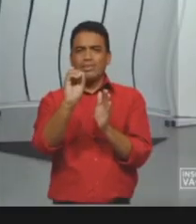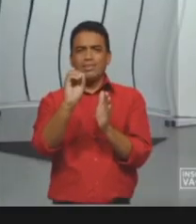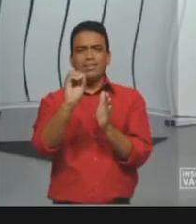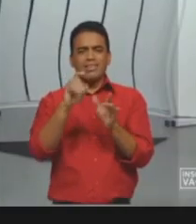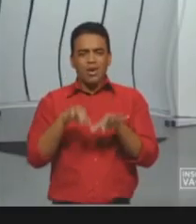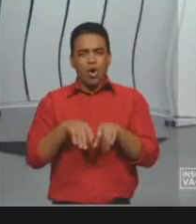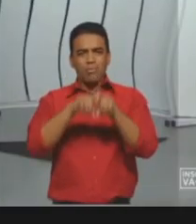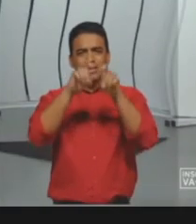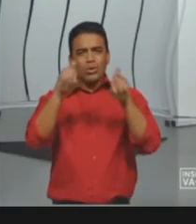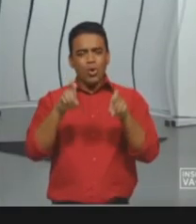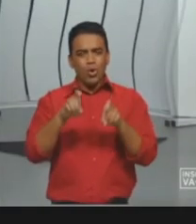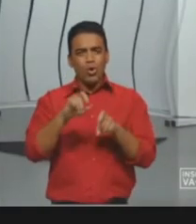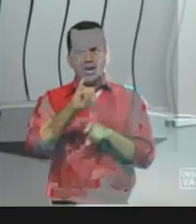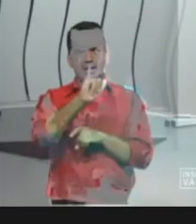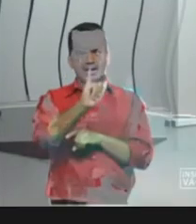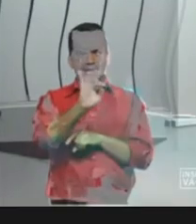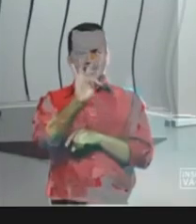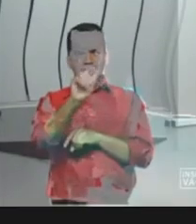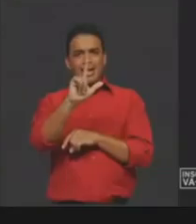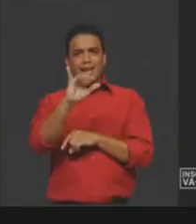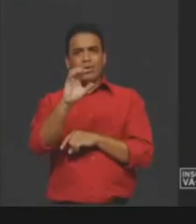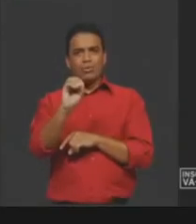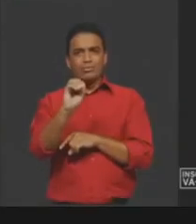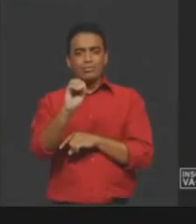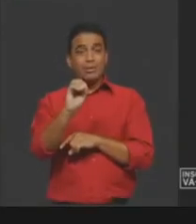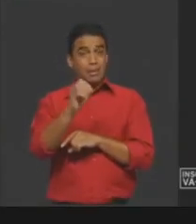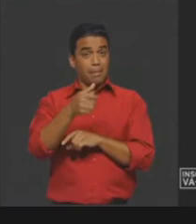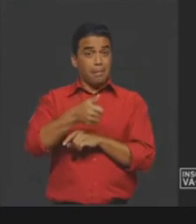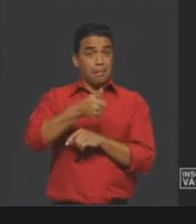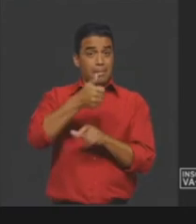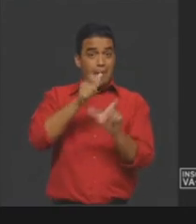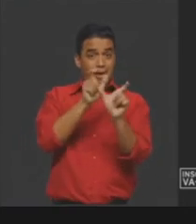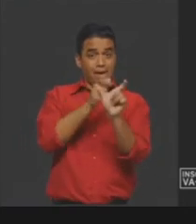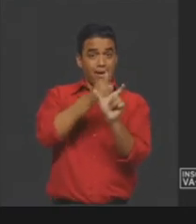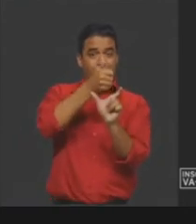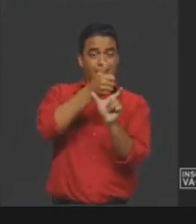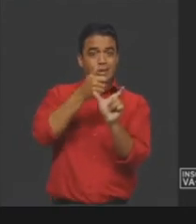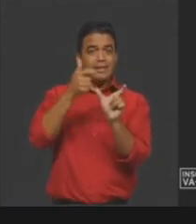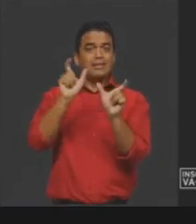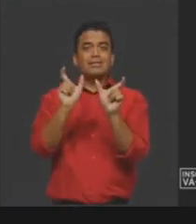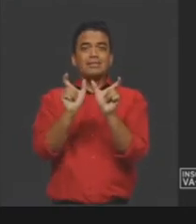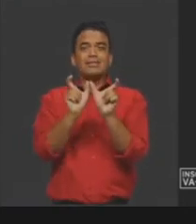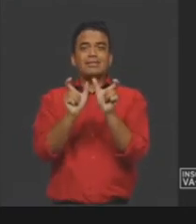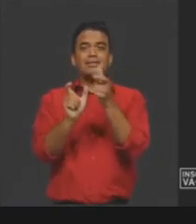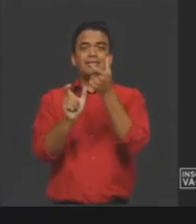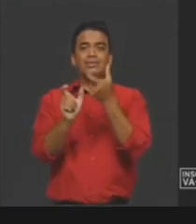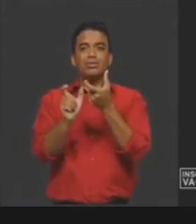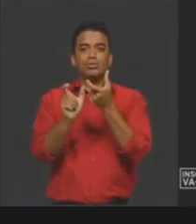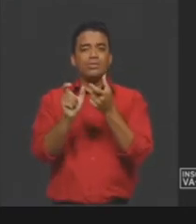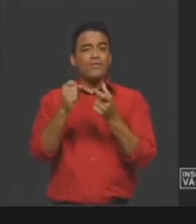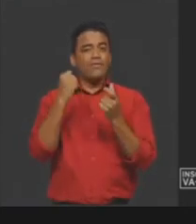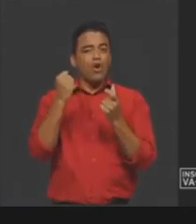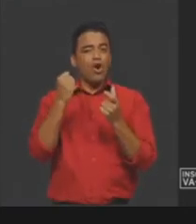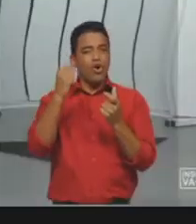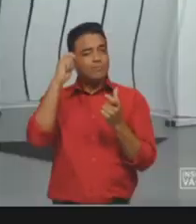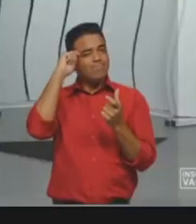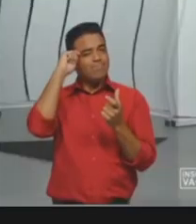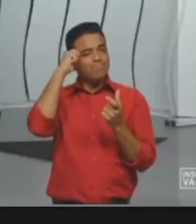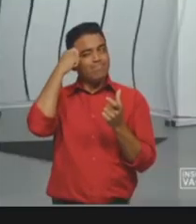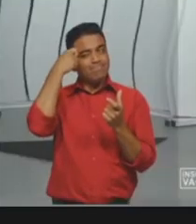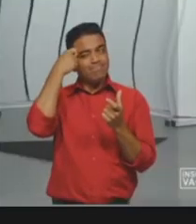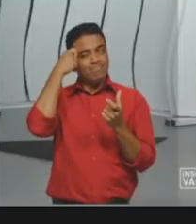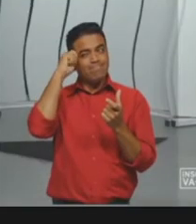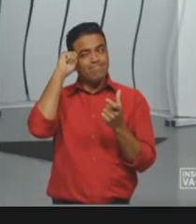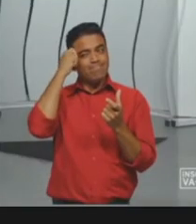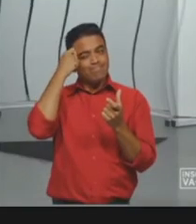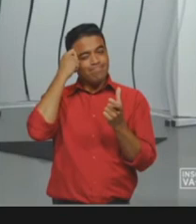a gente digita no computador. Então, Homo sapiens, a primeira está em itálico, a segunda aqui, a letra está mais forte, está em negrito. Quando